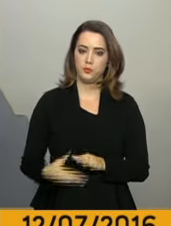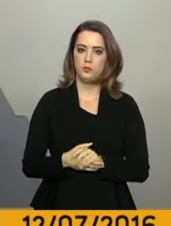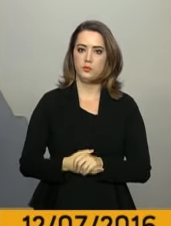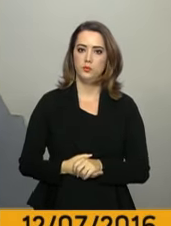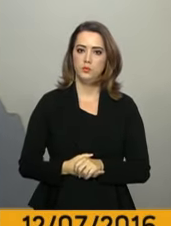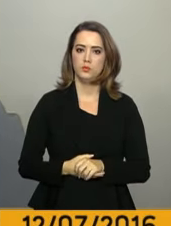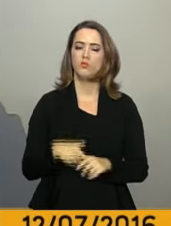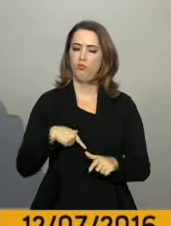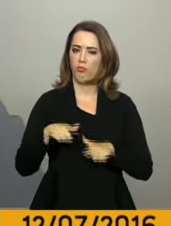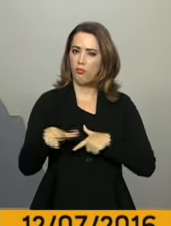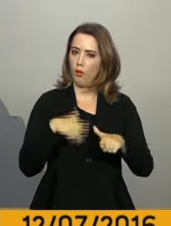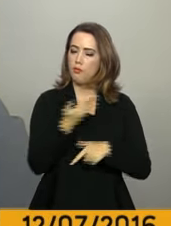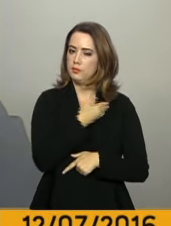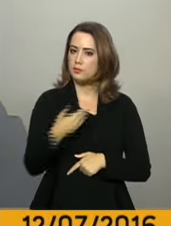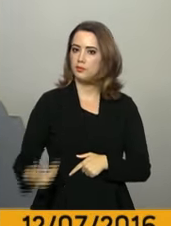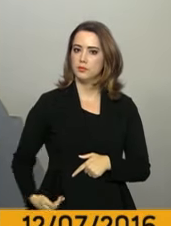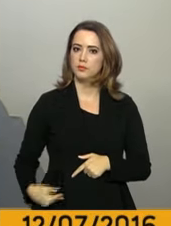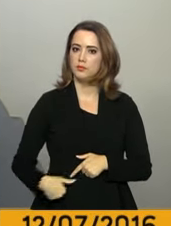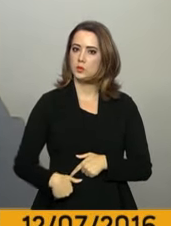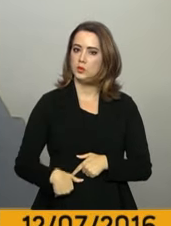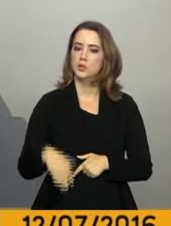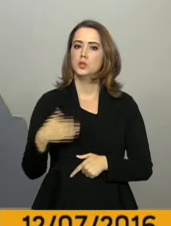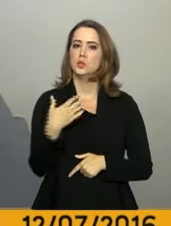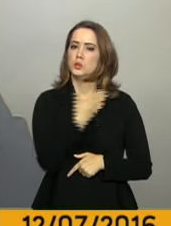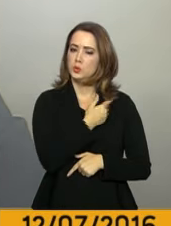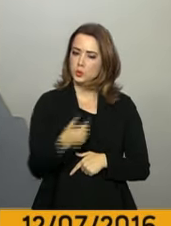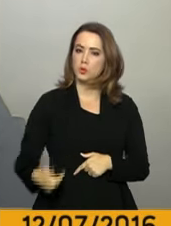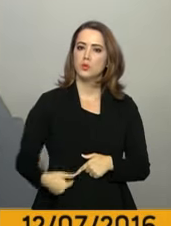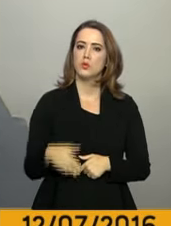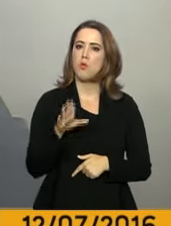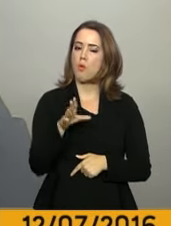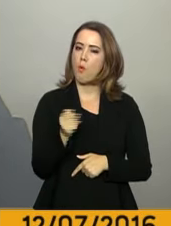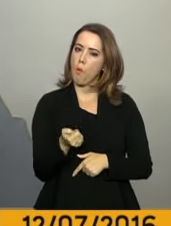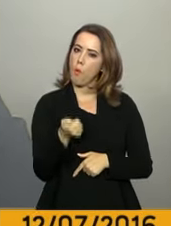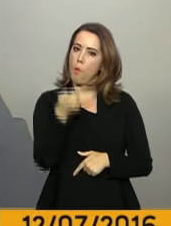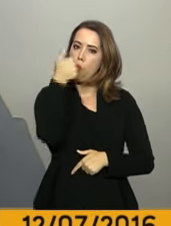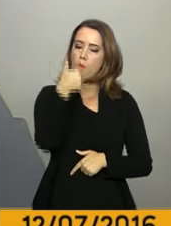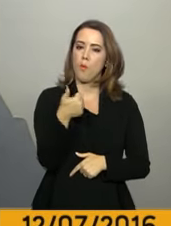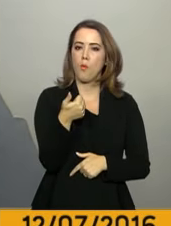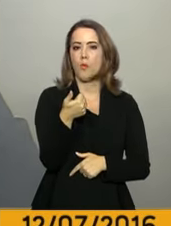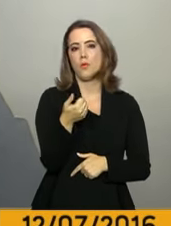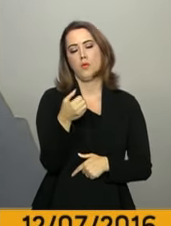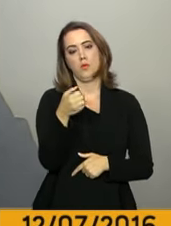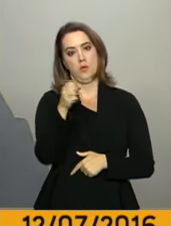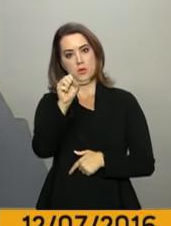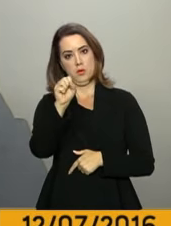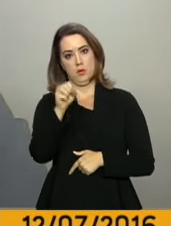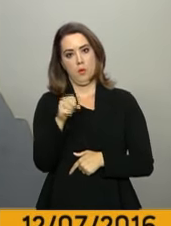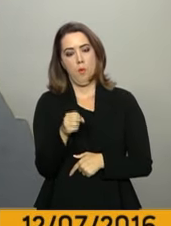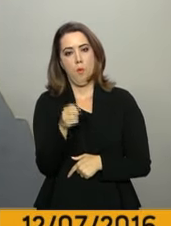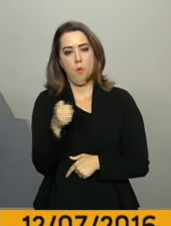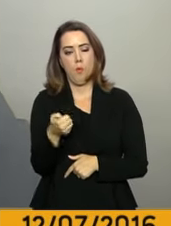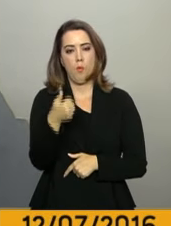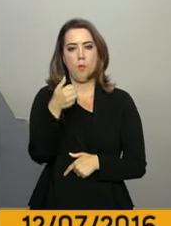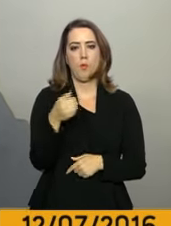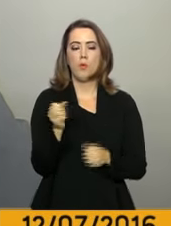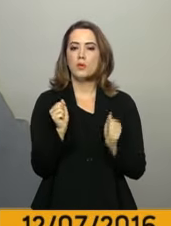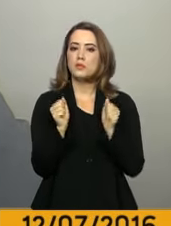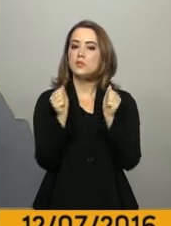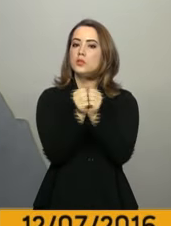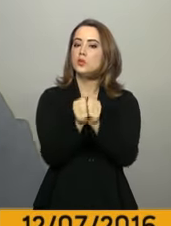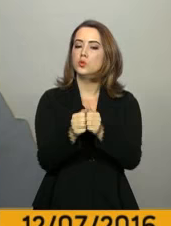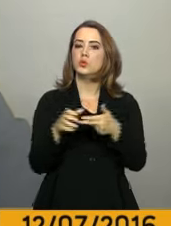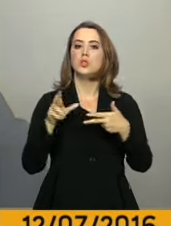eu faço um governo eh Modesto governo quase semip parlamentarista porque não há uma matéria que eu mande para o Congresso